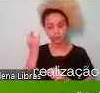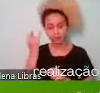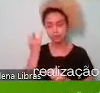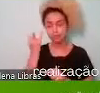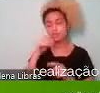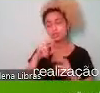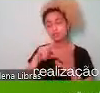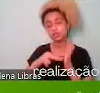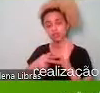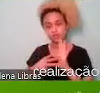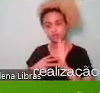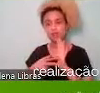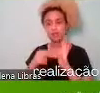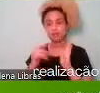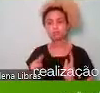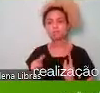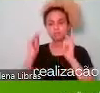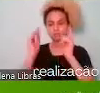regular.